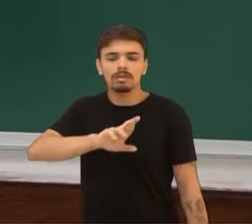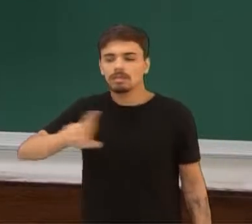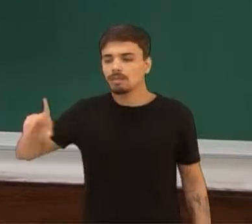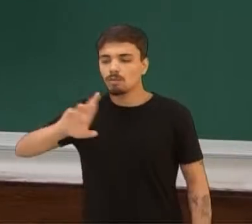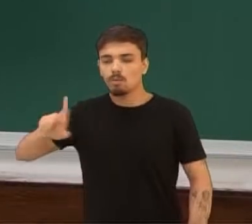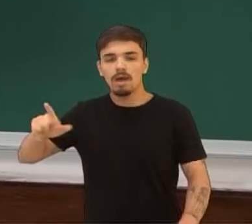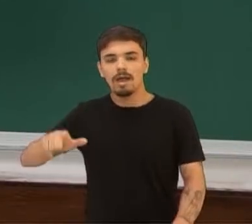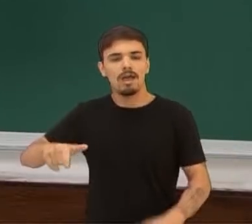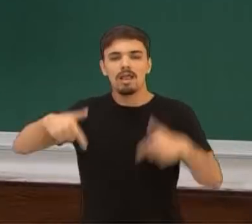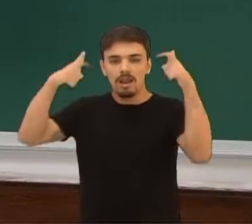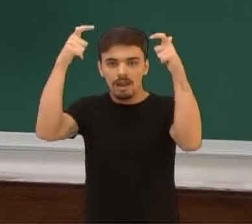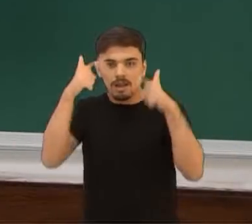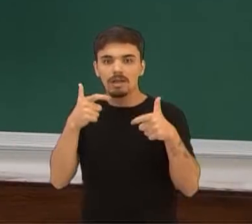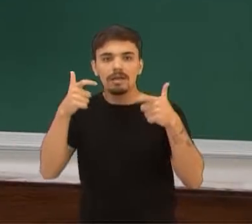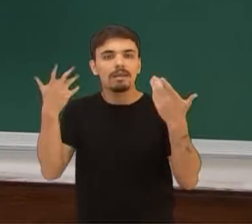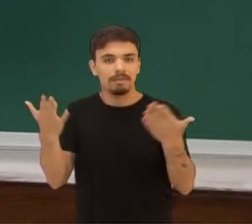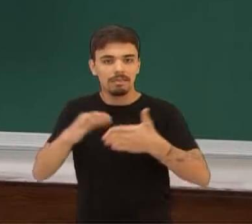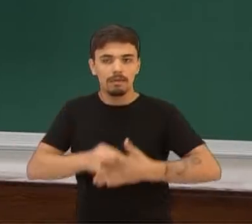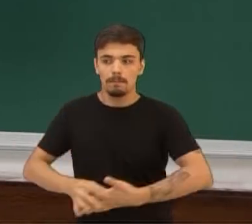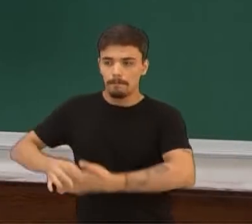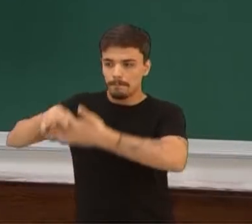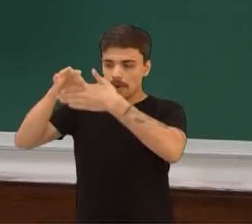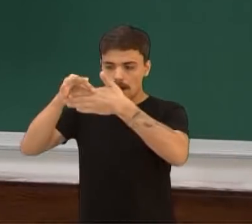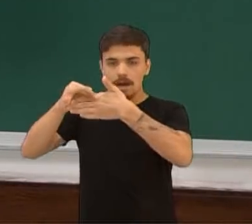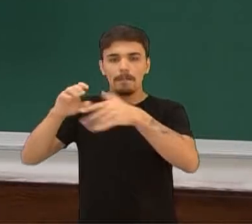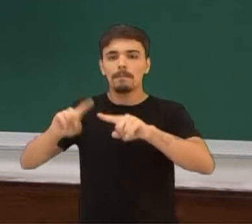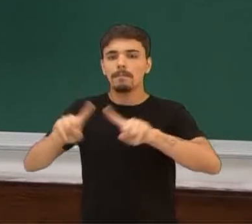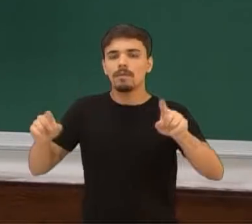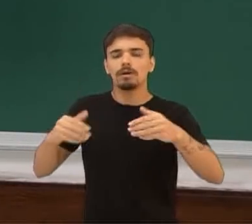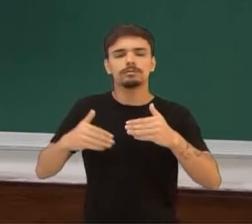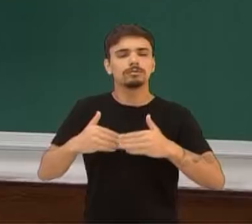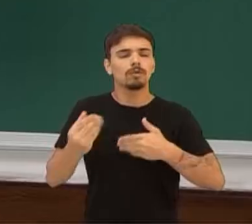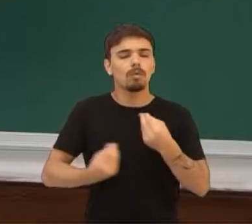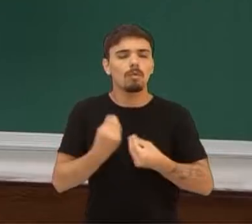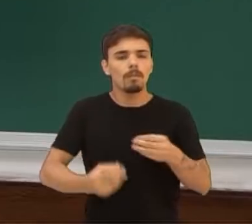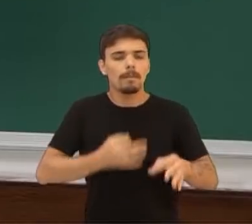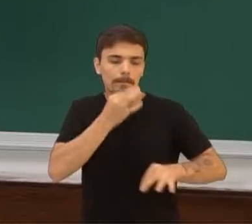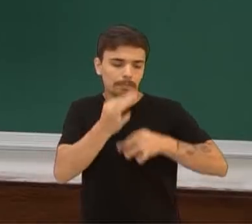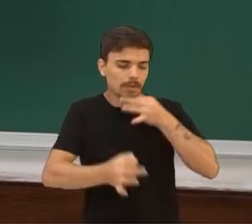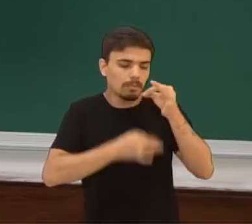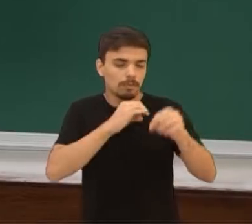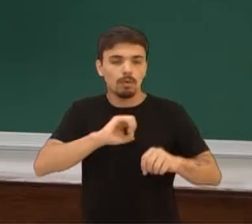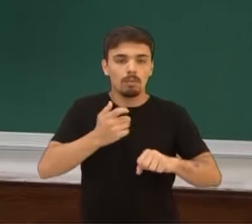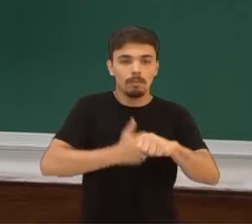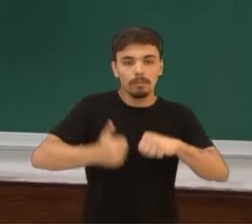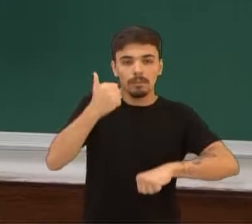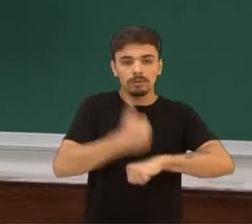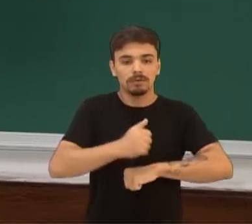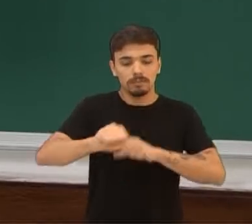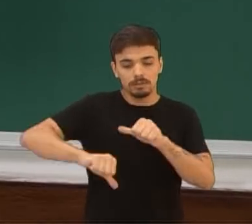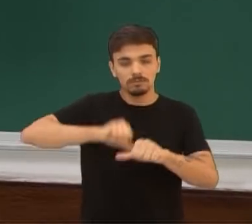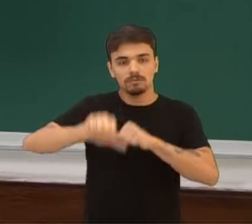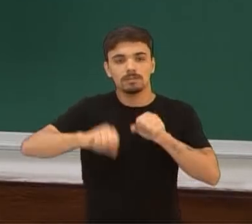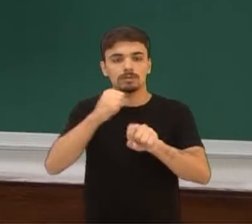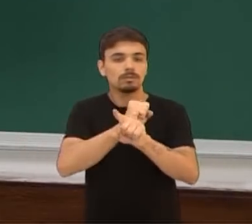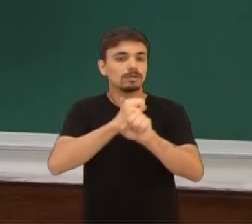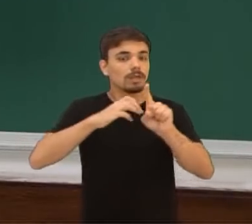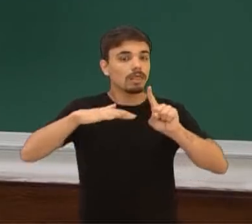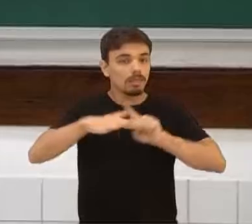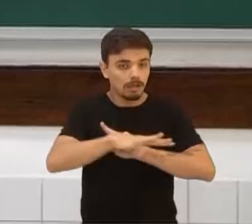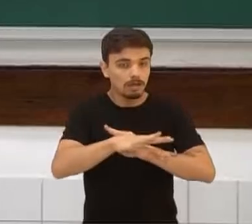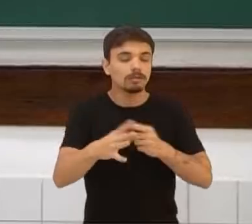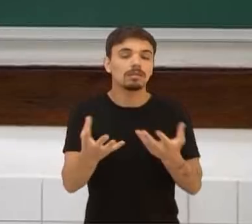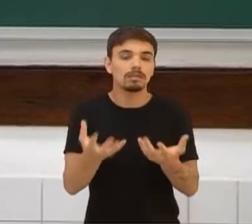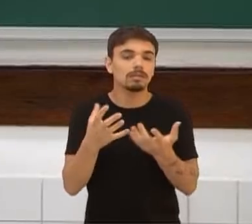grande liderança, mas que através do seu poder de crítica ou seu poder de tentar transformar a sociedade,